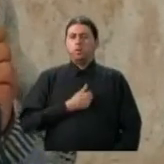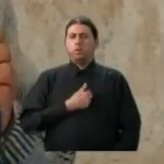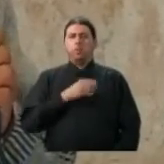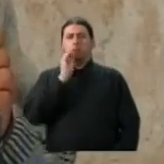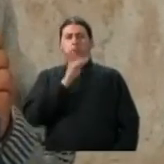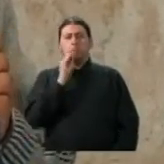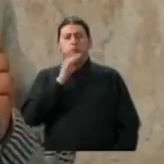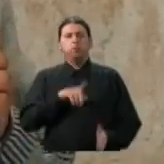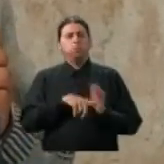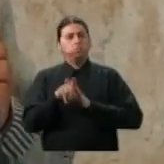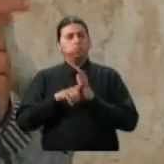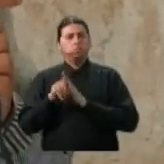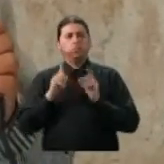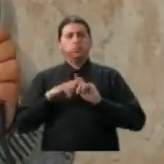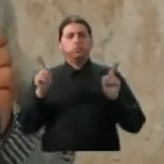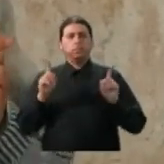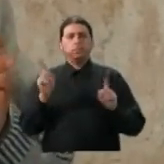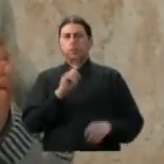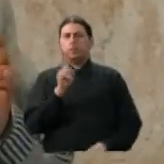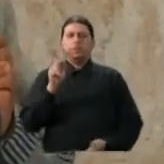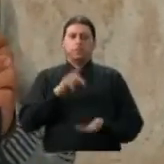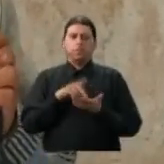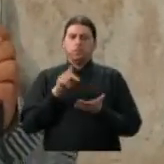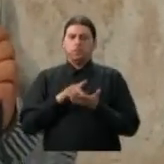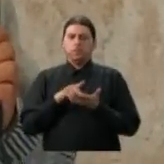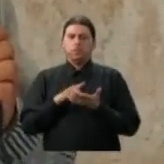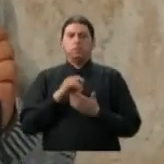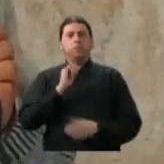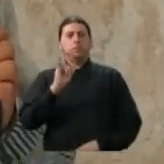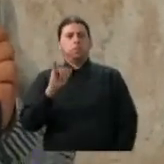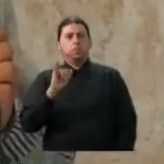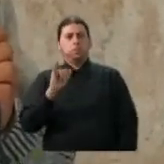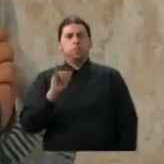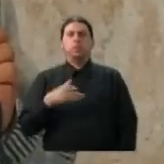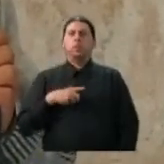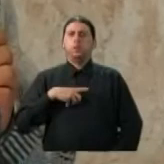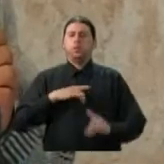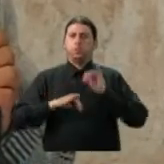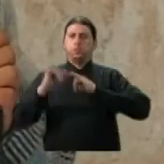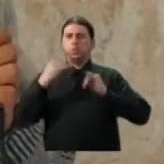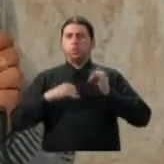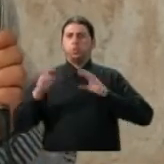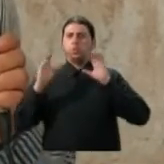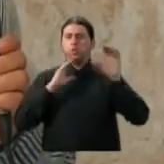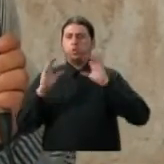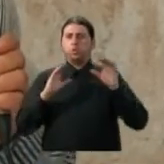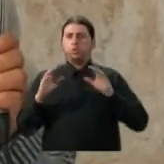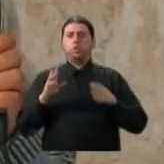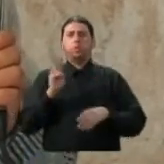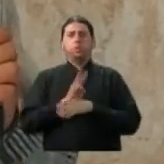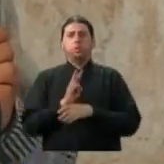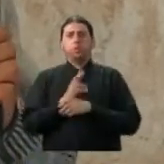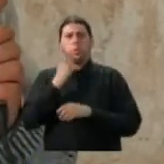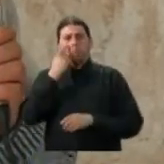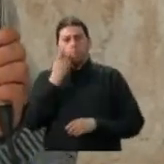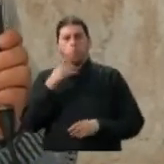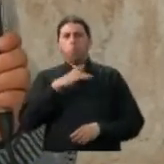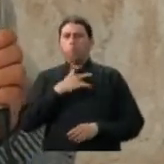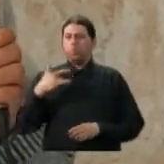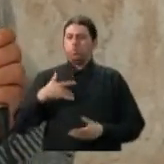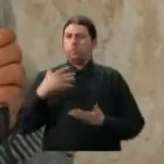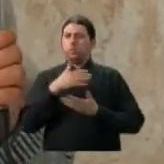não estar pesquisando, mas não é a nossa realidade. Então, se os meios, né, que cuidam da saúde pública